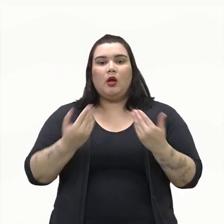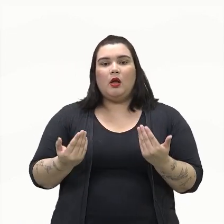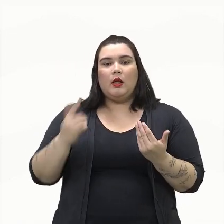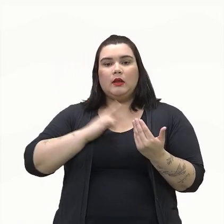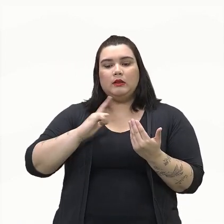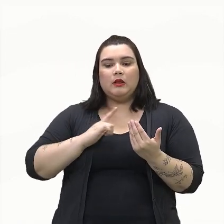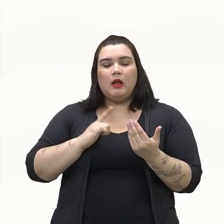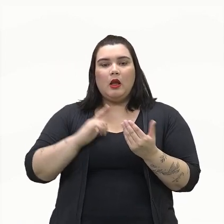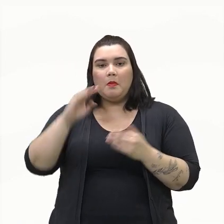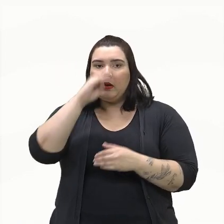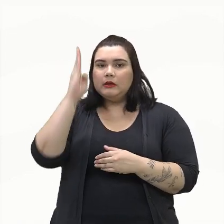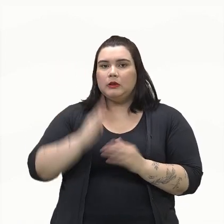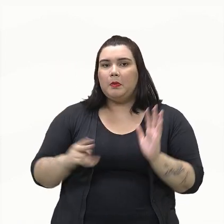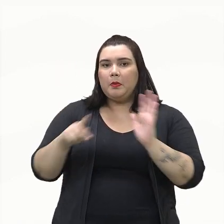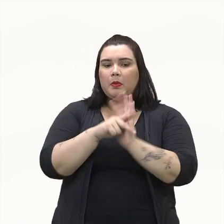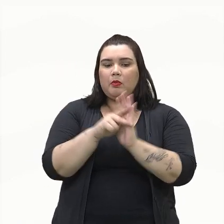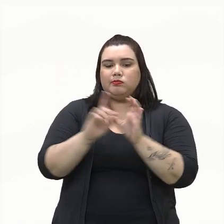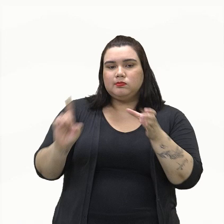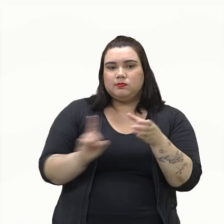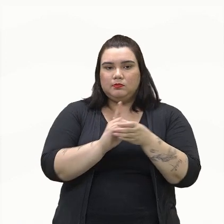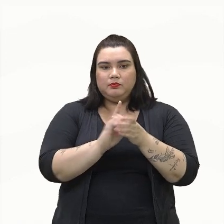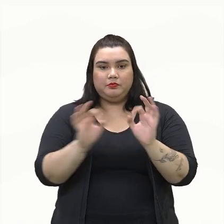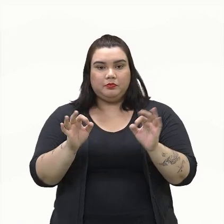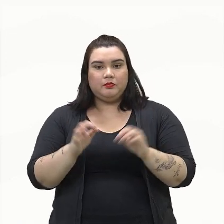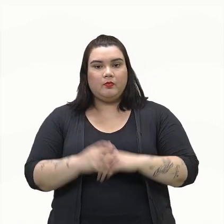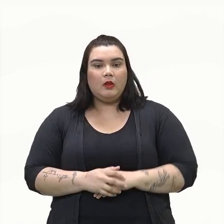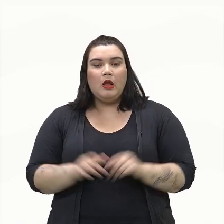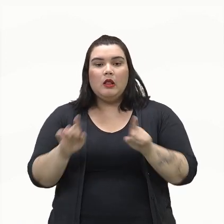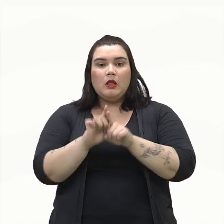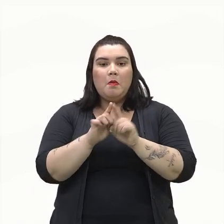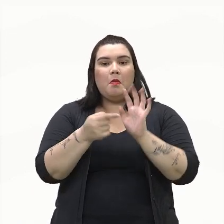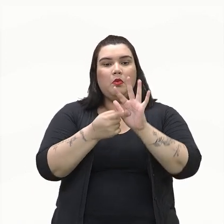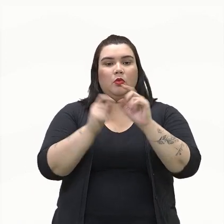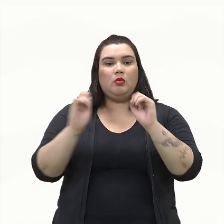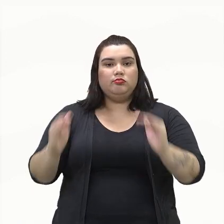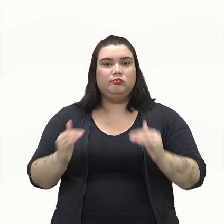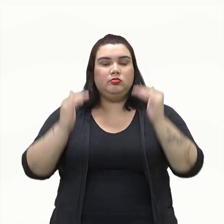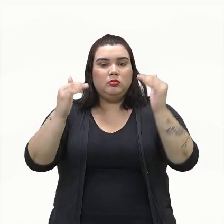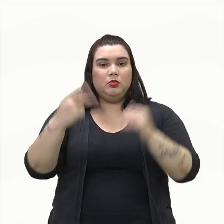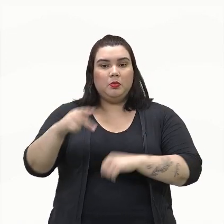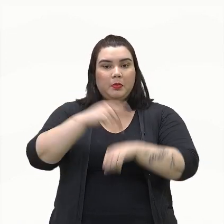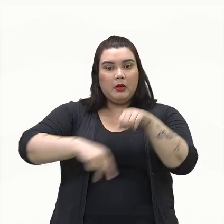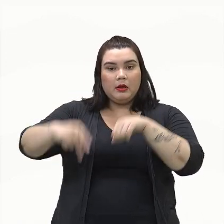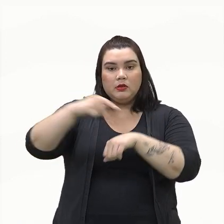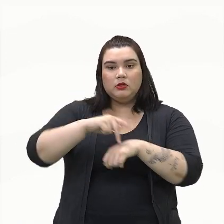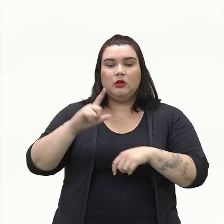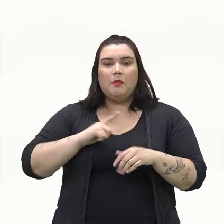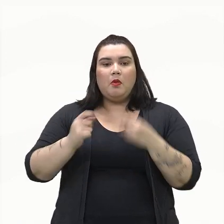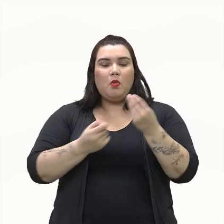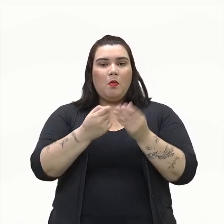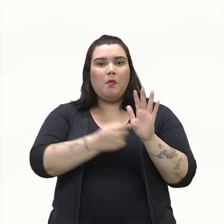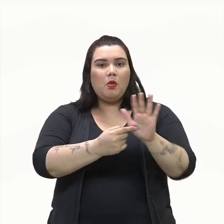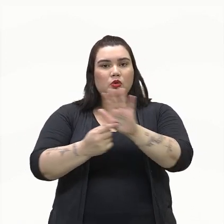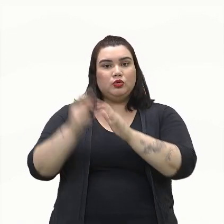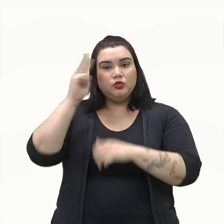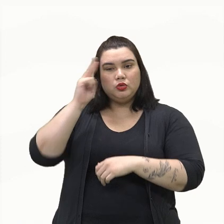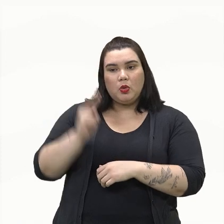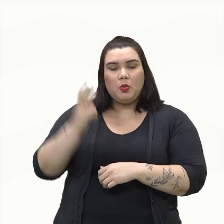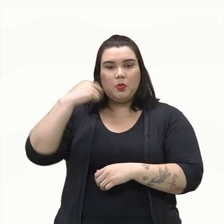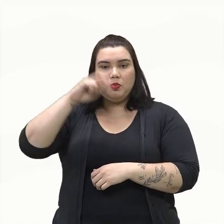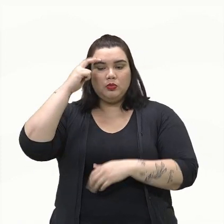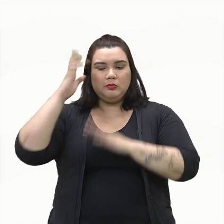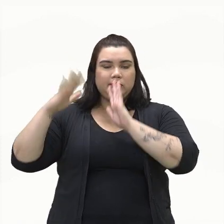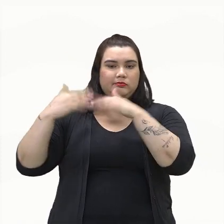na realidade brasileira, tá bom? Também simbolizam ali a soberania da nossa nação e reproduzem também parte da nossa